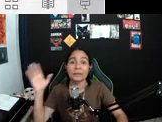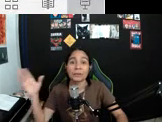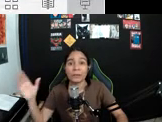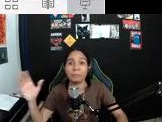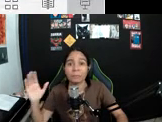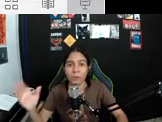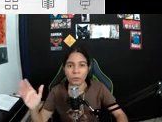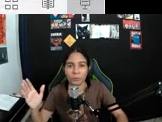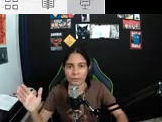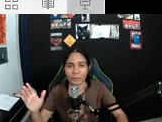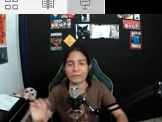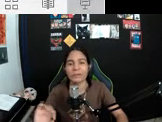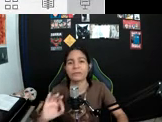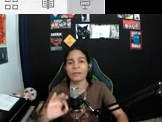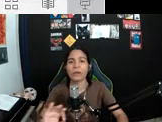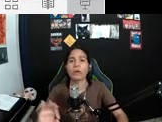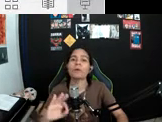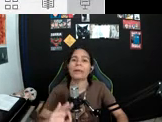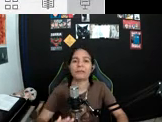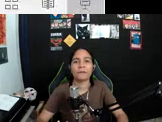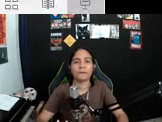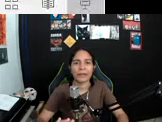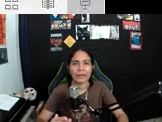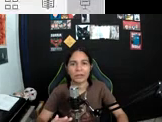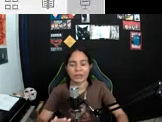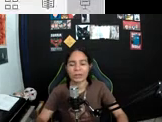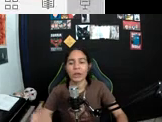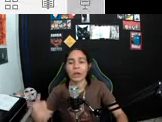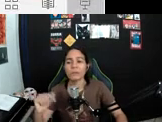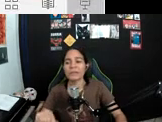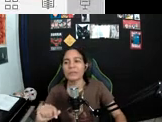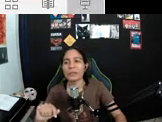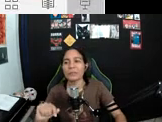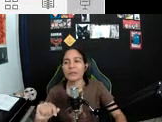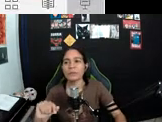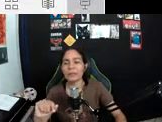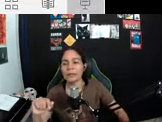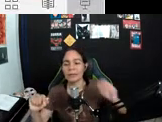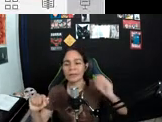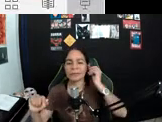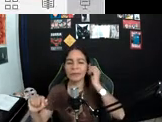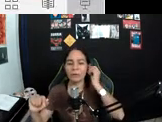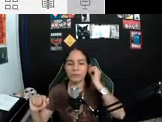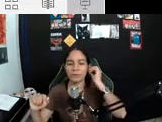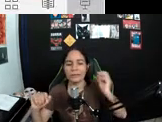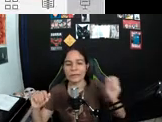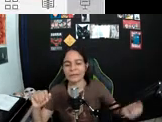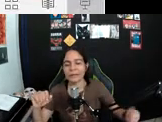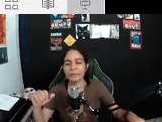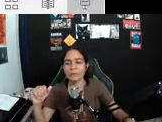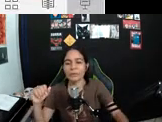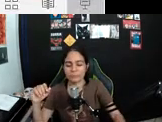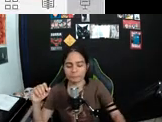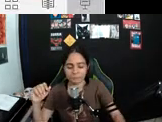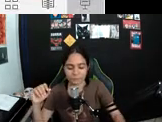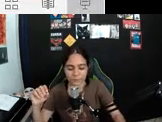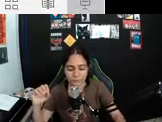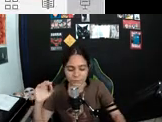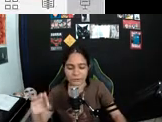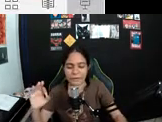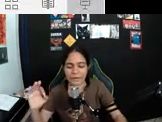Cadê seu diploma? Para vocês verem como é diferente, gente. Quando vocês terminam a graduação, vocês recebem o